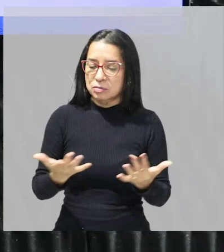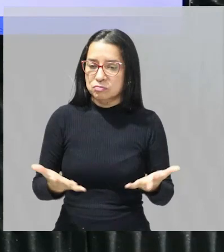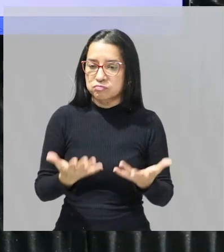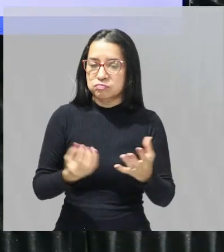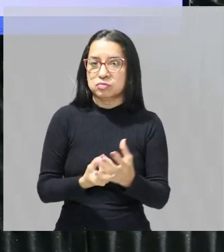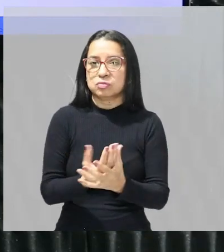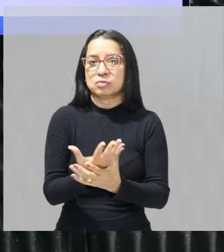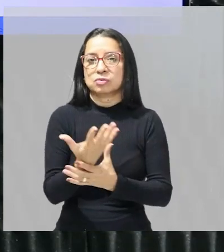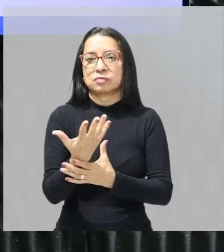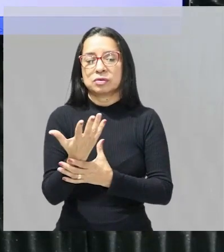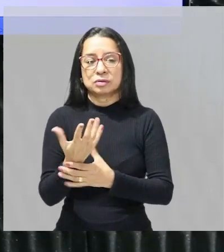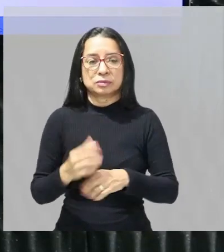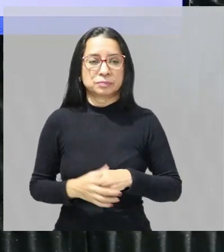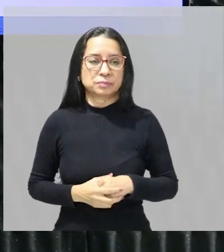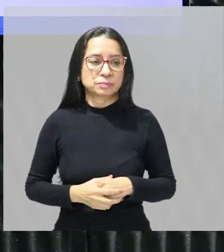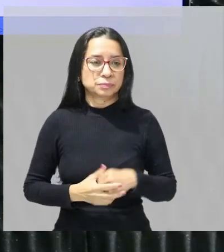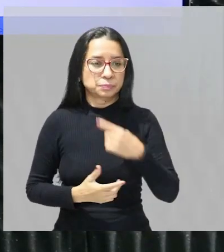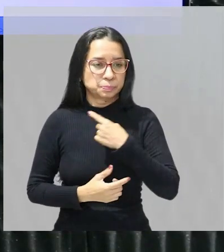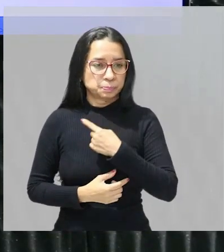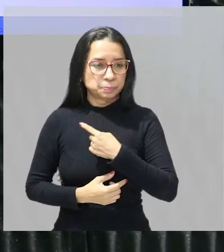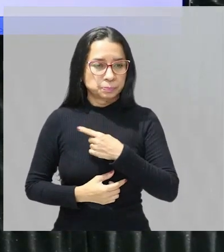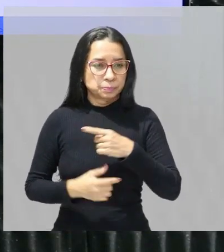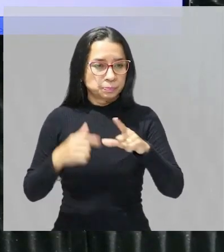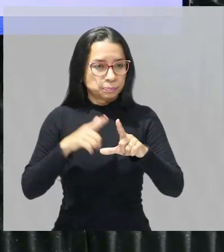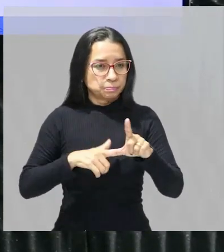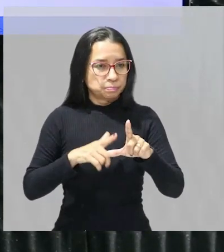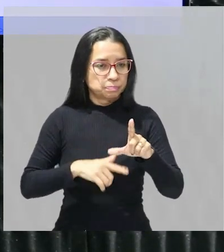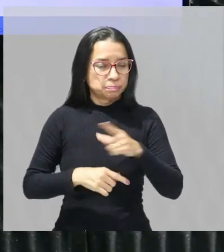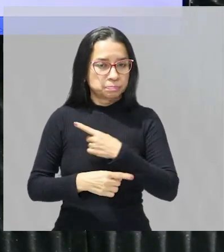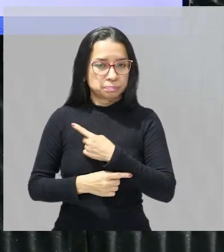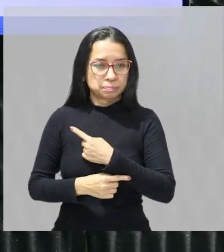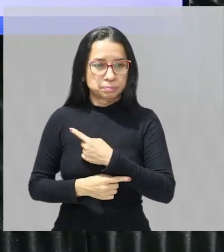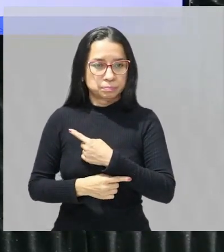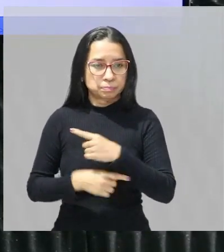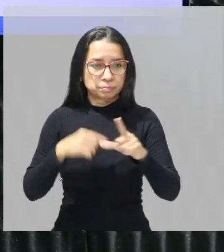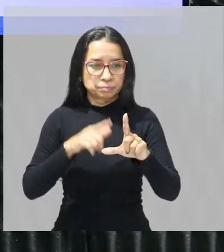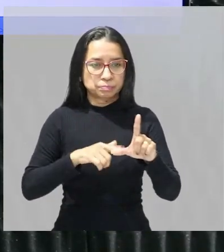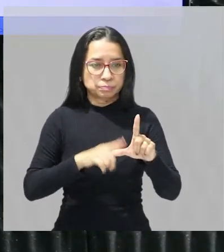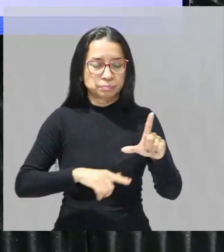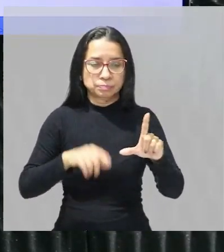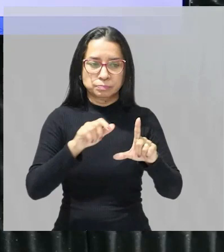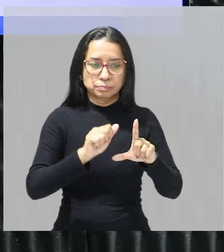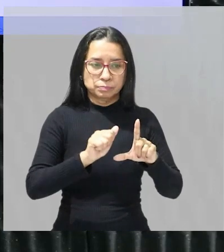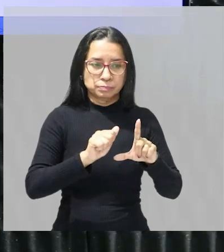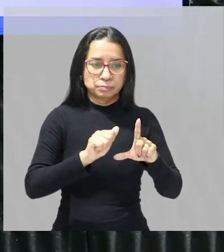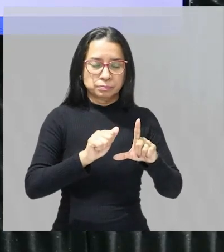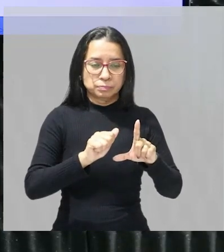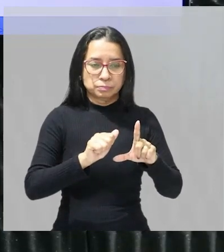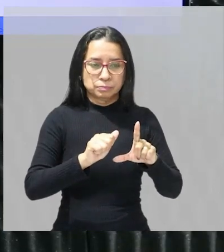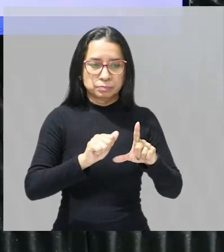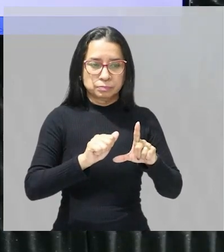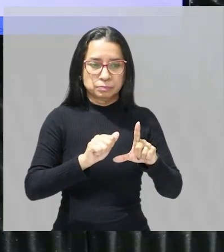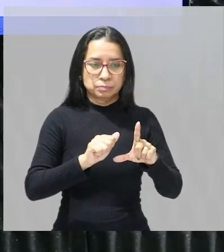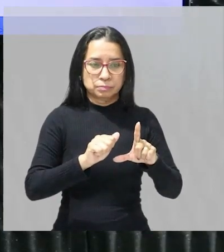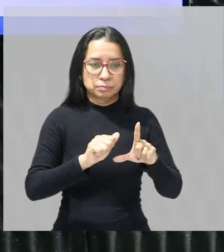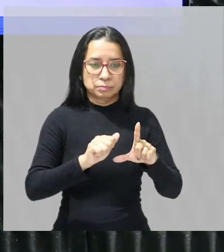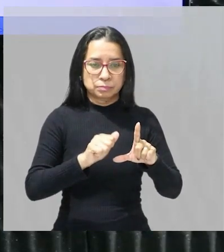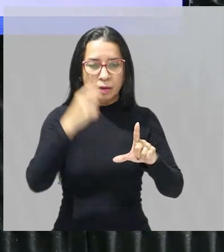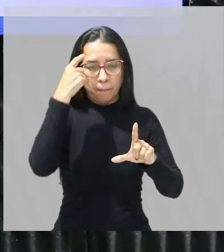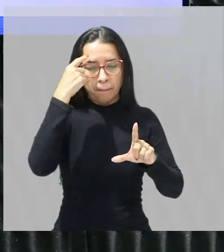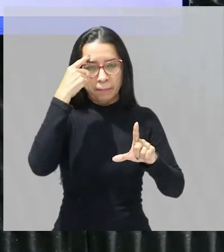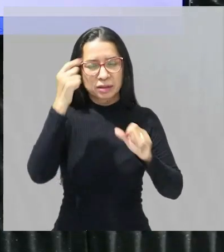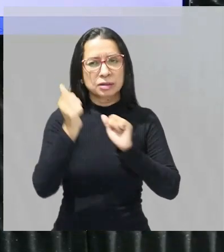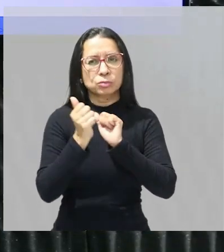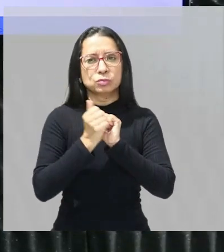fica fácil, né? No contexto da produção agrícola, a utilização do agrotóxico vai trazer como consequência o quê? Vê aí com calma, galera. Pensa